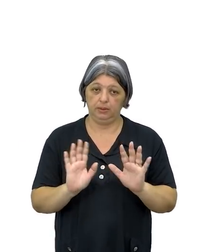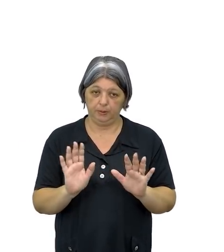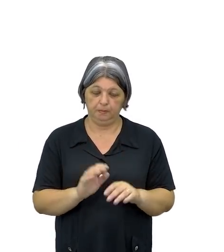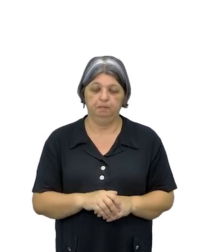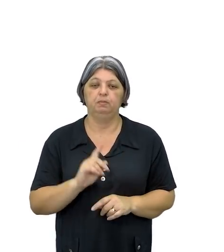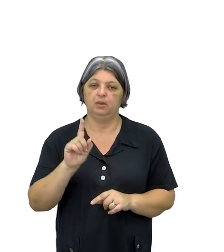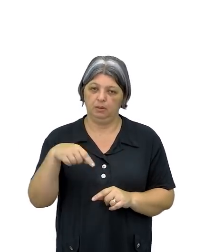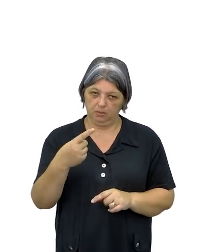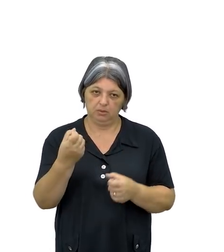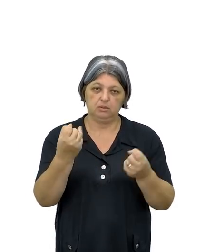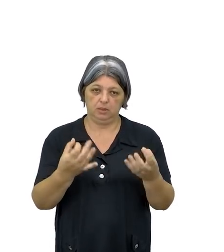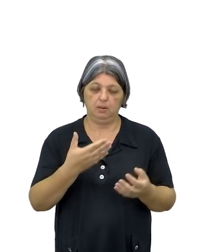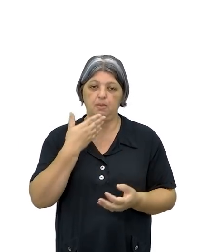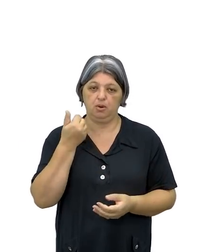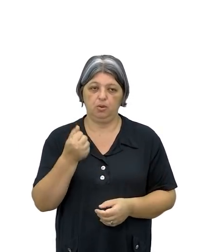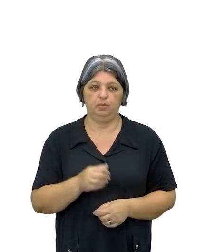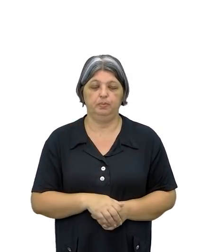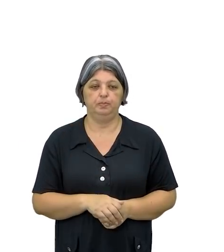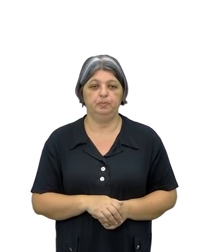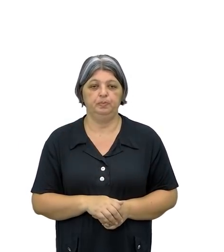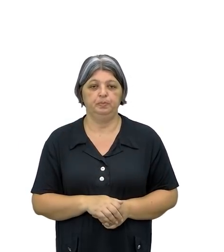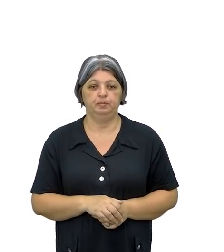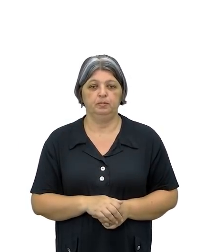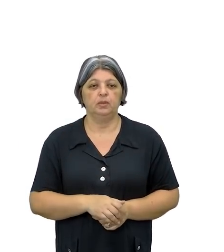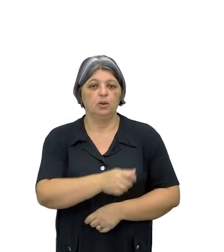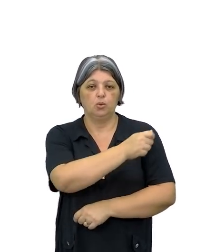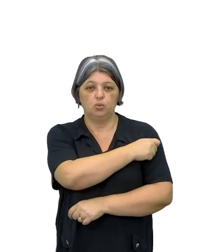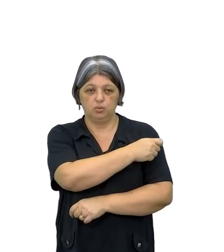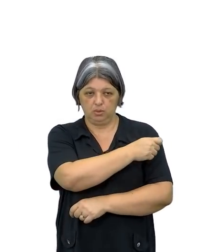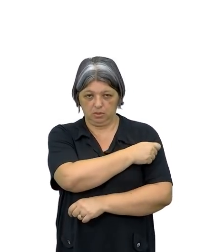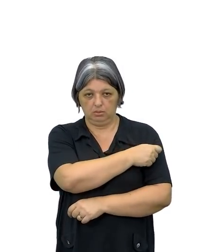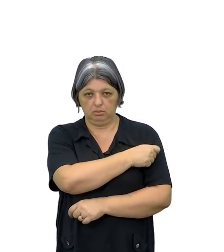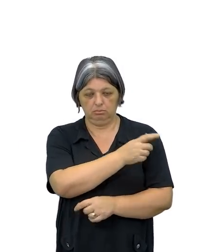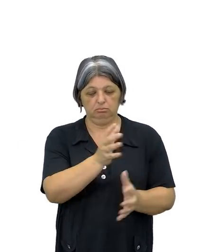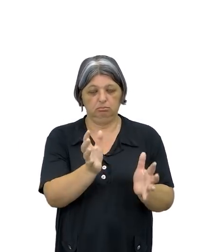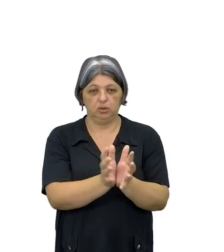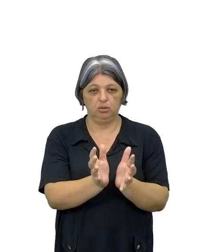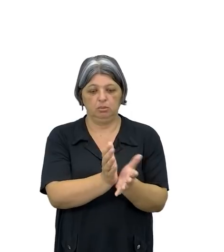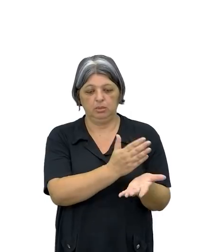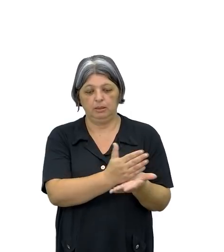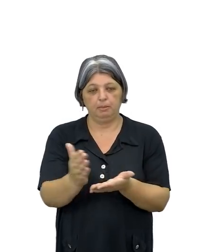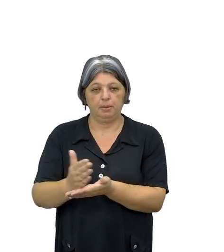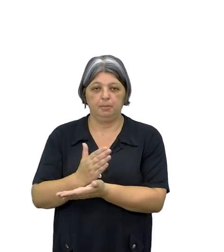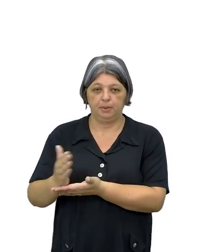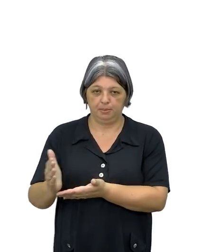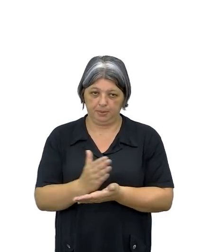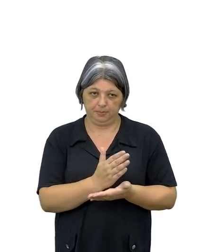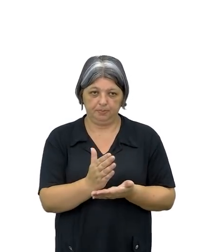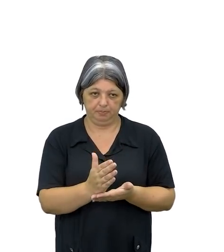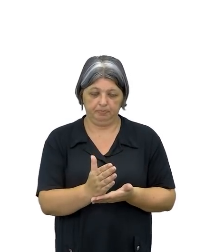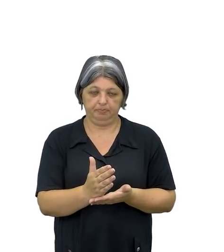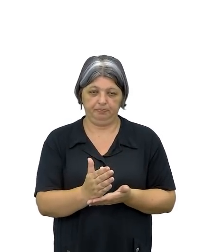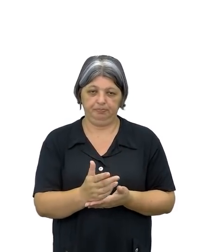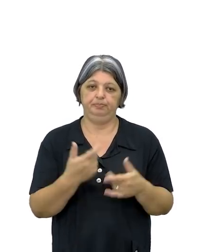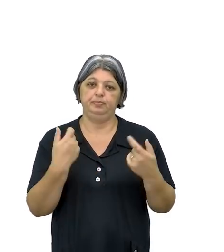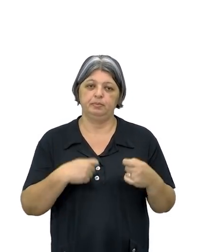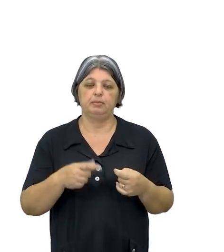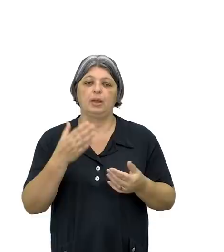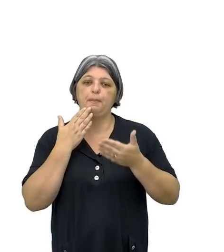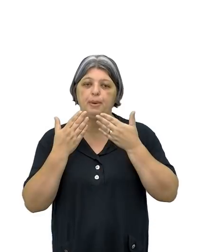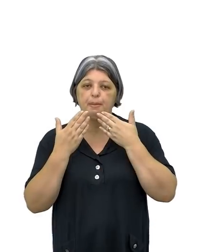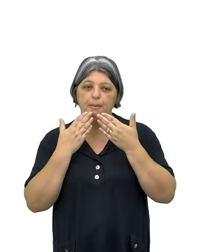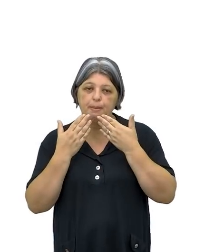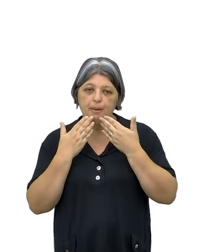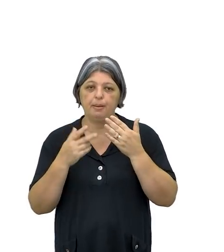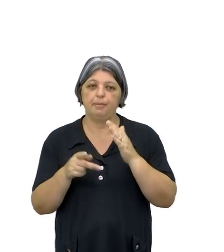para frente. Então, os meninos, né, os estudantes de turmas diferentes, né, a gente precisa conversar muito, né, dessa interação